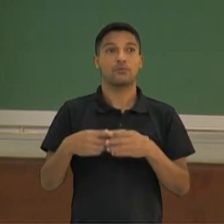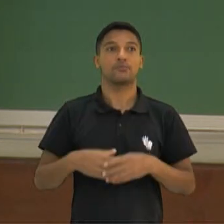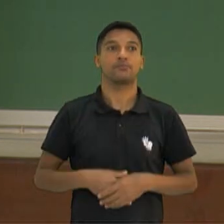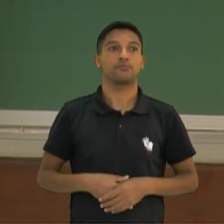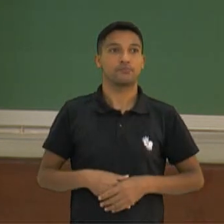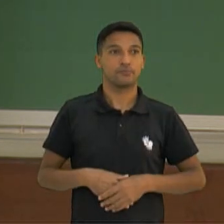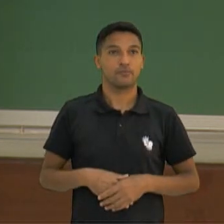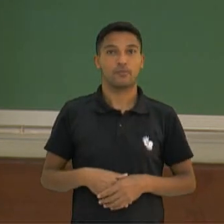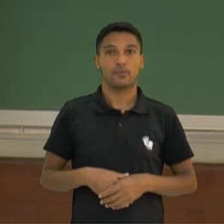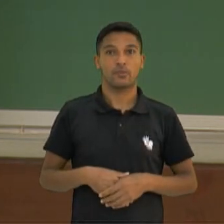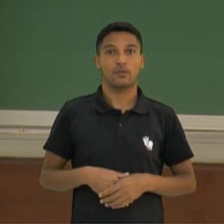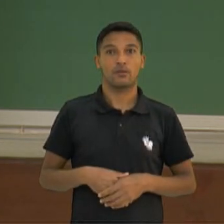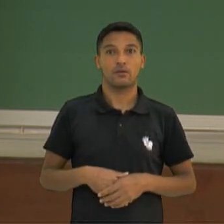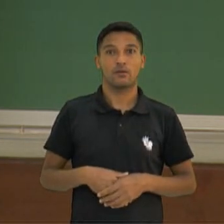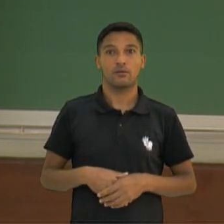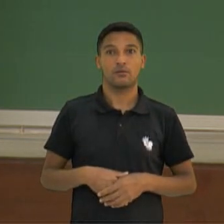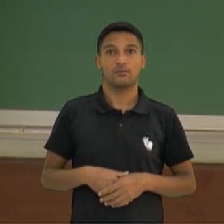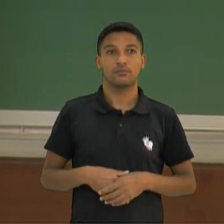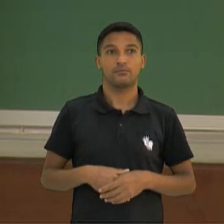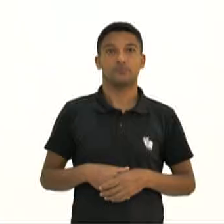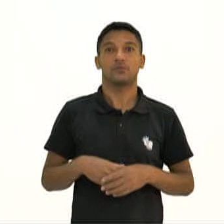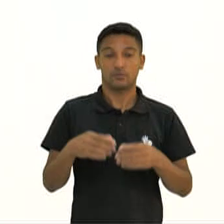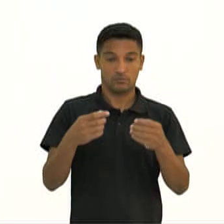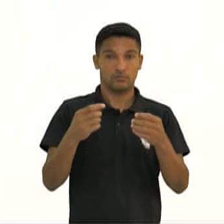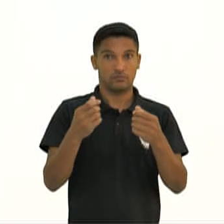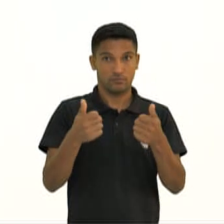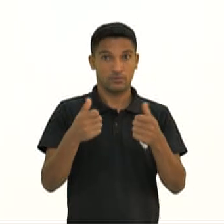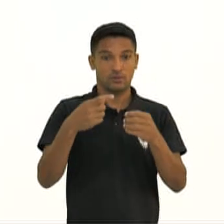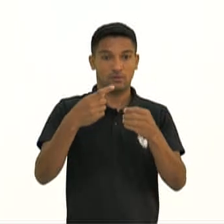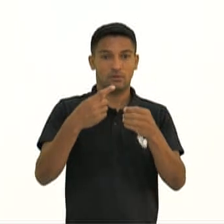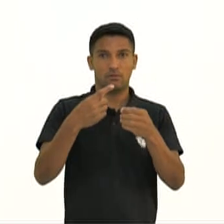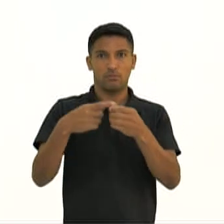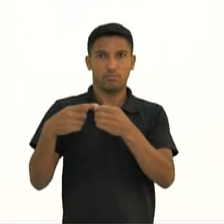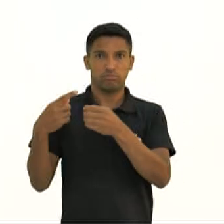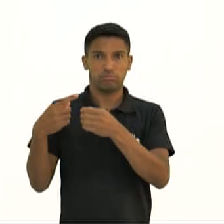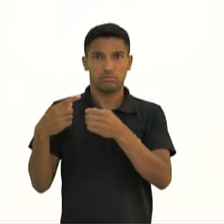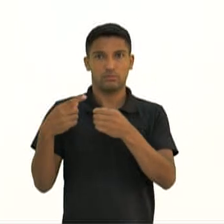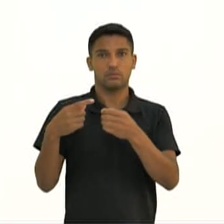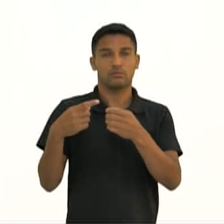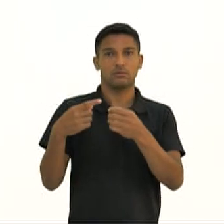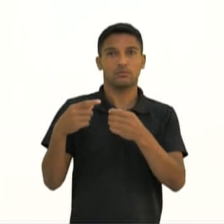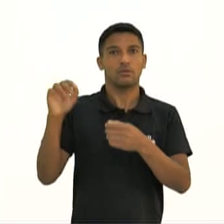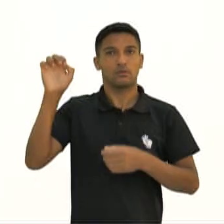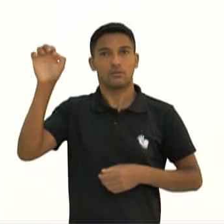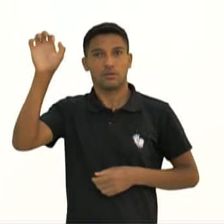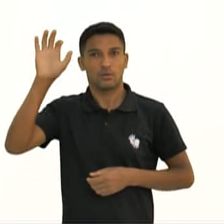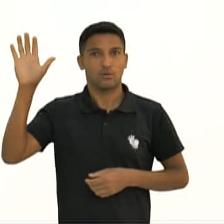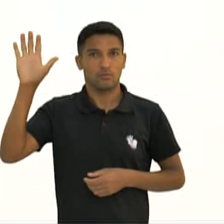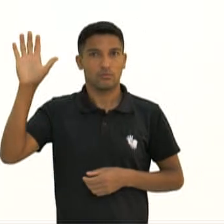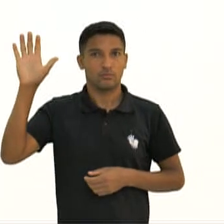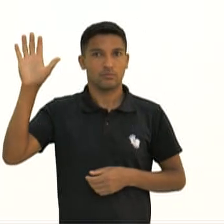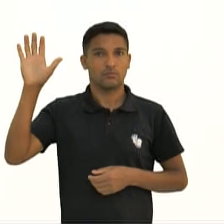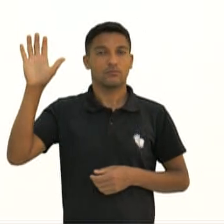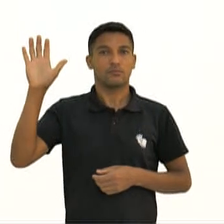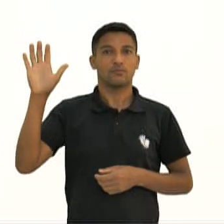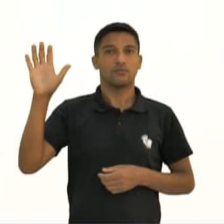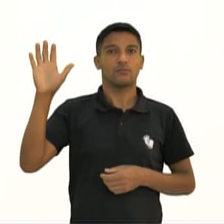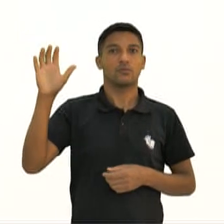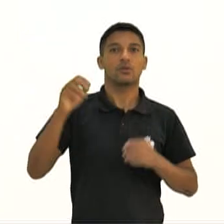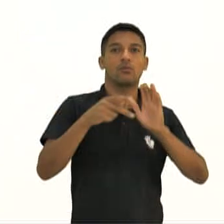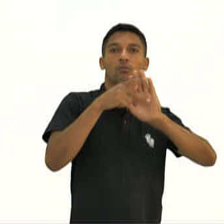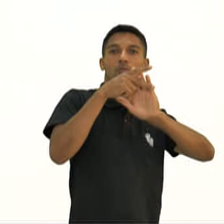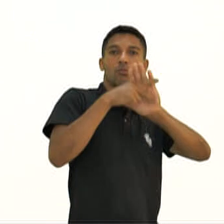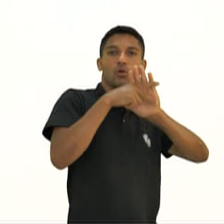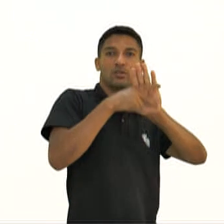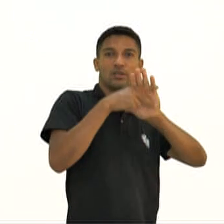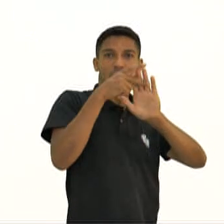os europeus, lógico, têm um cuidado maior com as cidades, mas esse plano que nós vimos, Europa 2020, da União Europeia, com todos